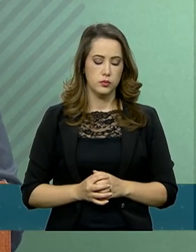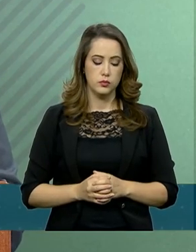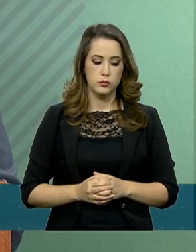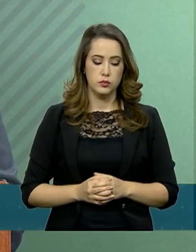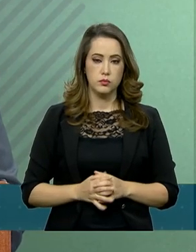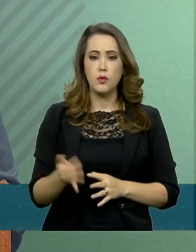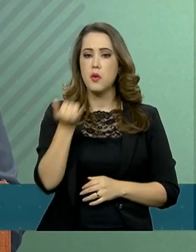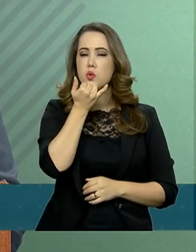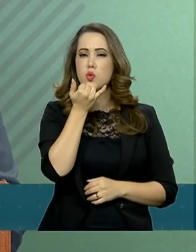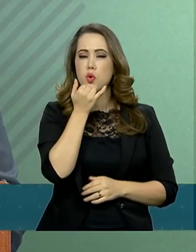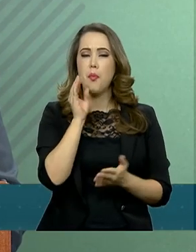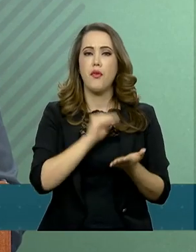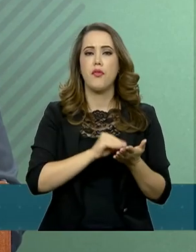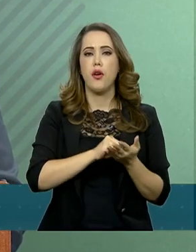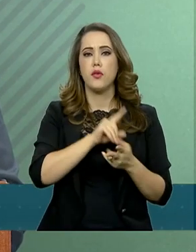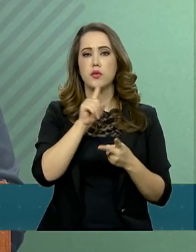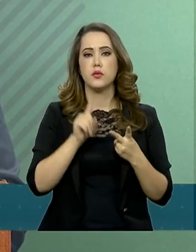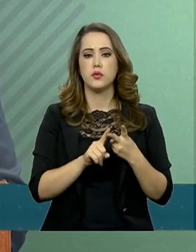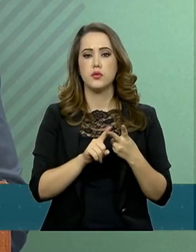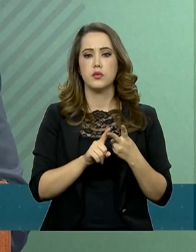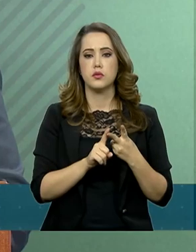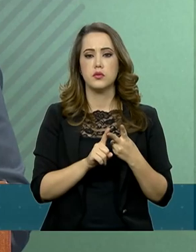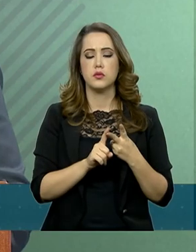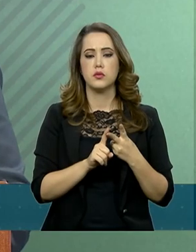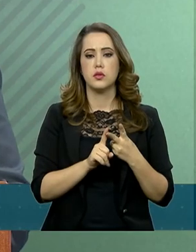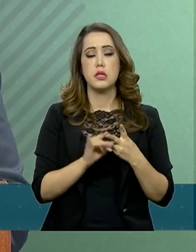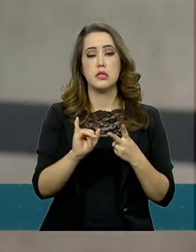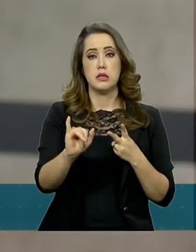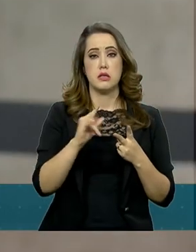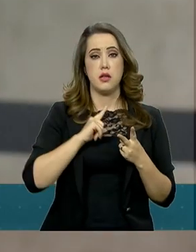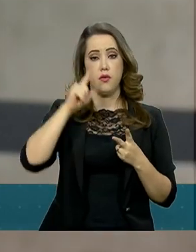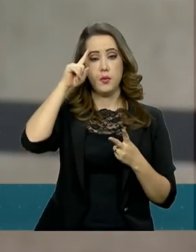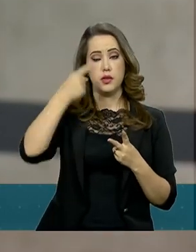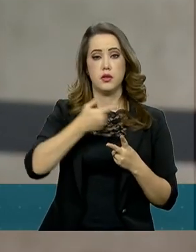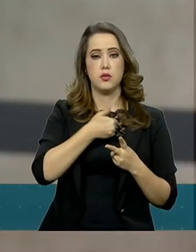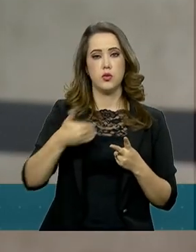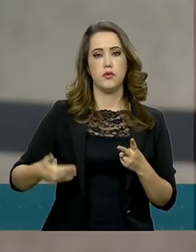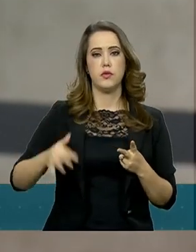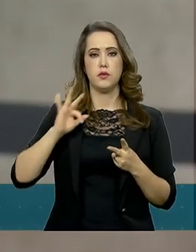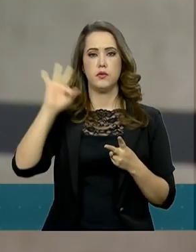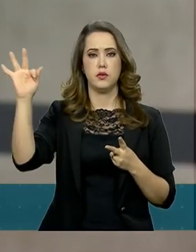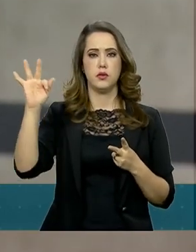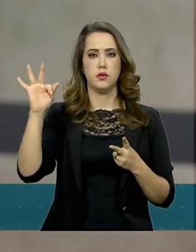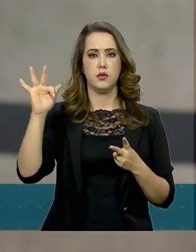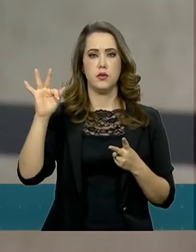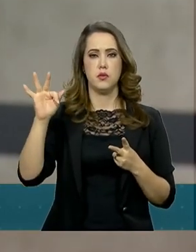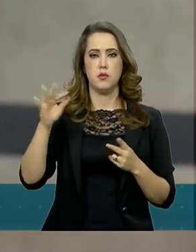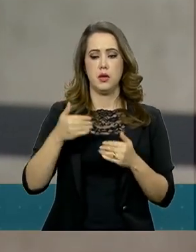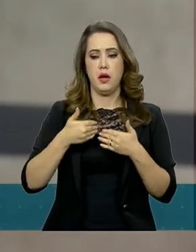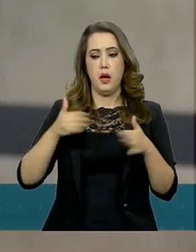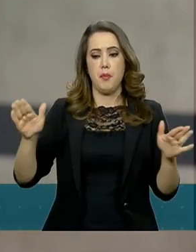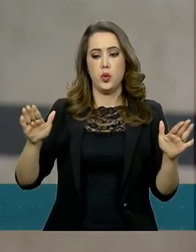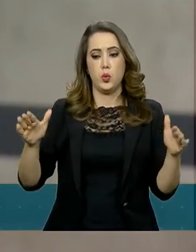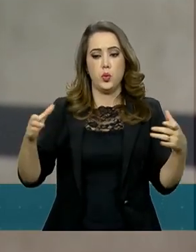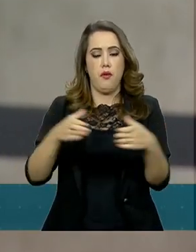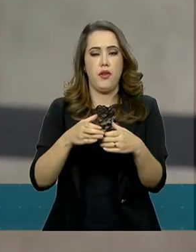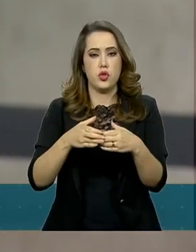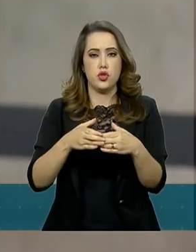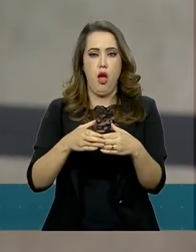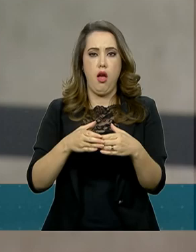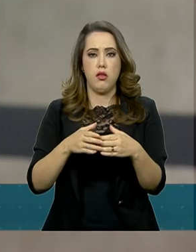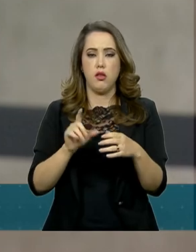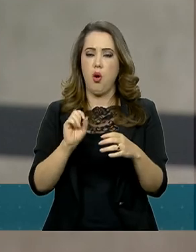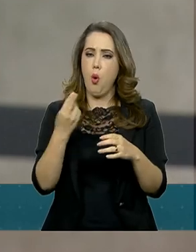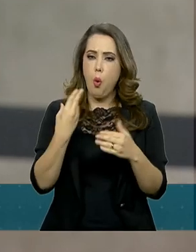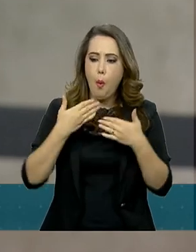desculpa ficou faltando a responder à questão se houve uma determinação do governo federal para que a operação fosse restrita e não aberto ao público